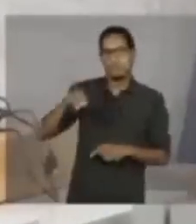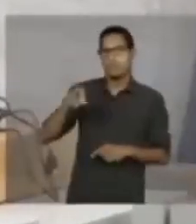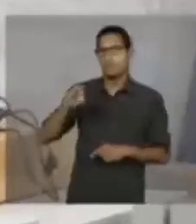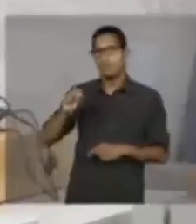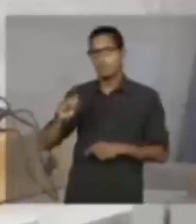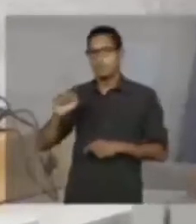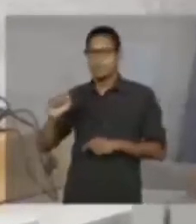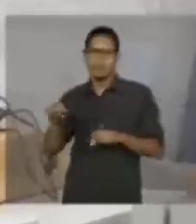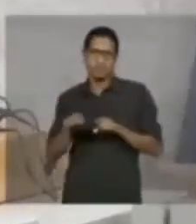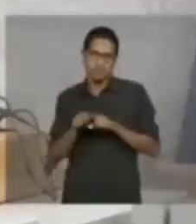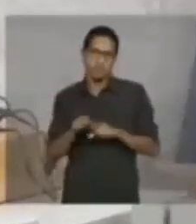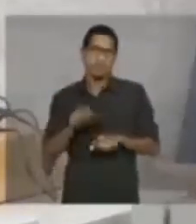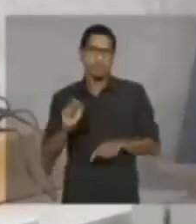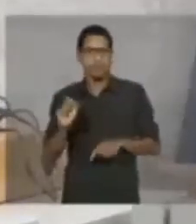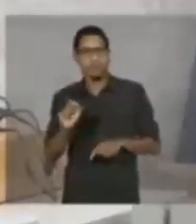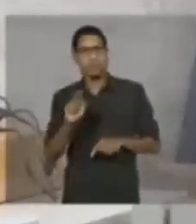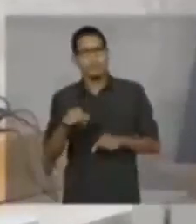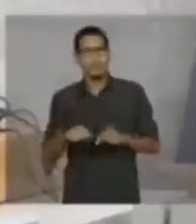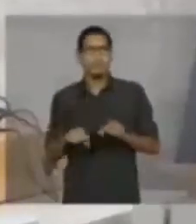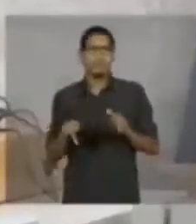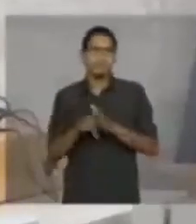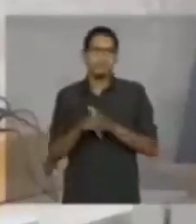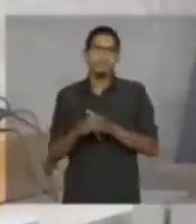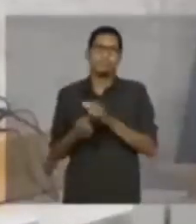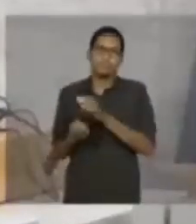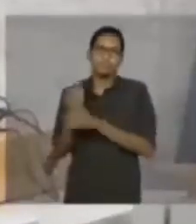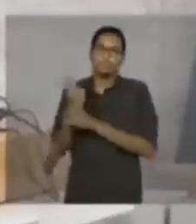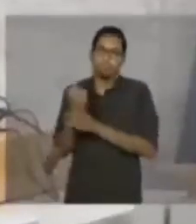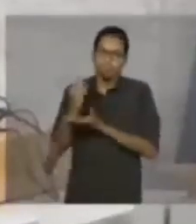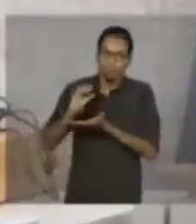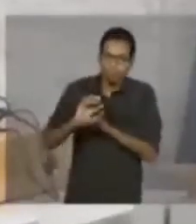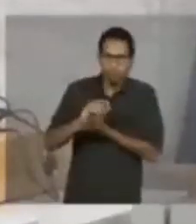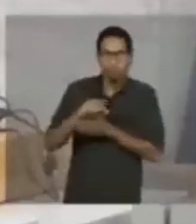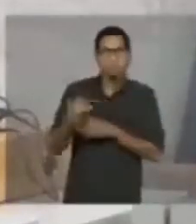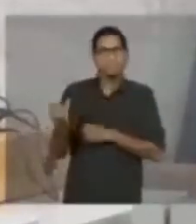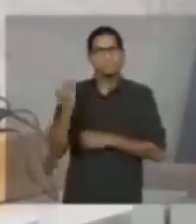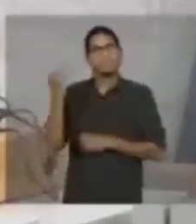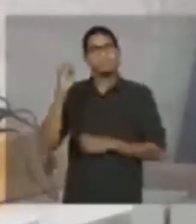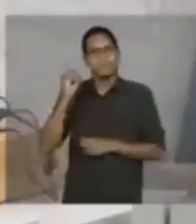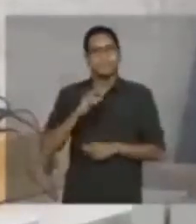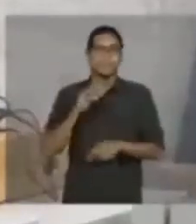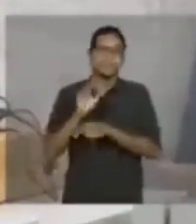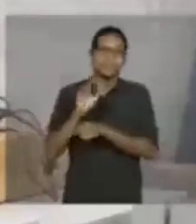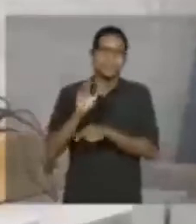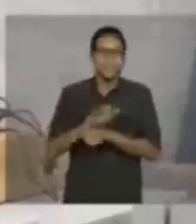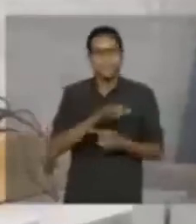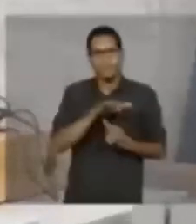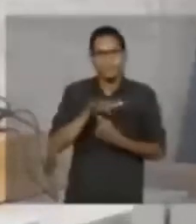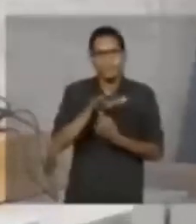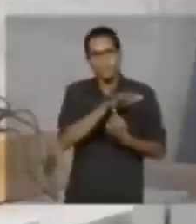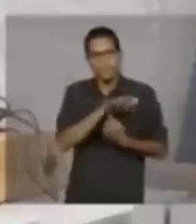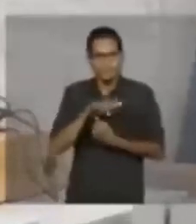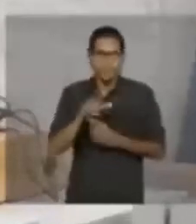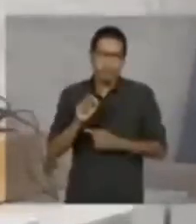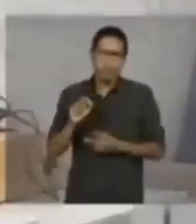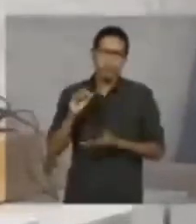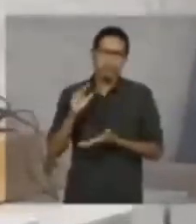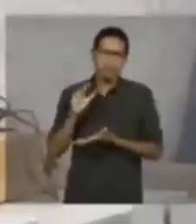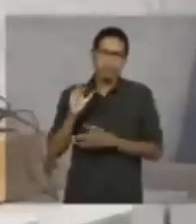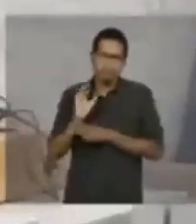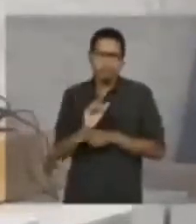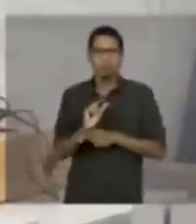e Infraestrutura, também é uma fonte de recursos muito importante para obras de caráter ambiental, mas ainda assim,